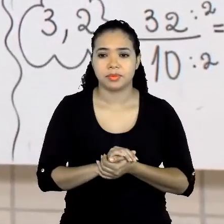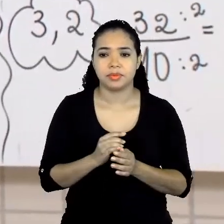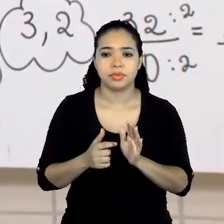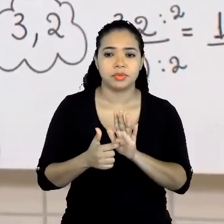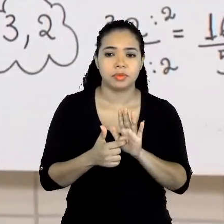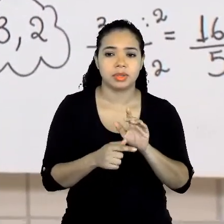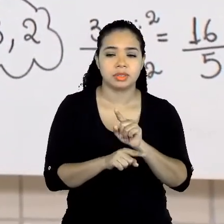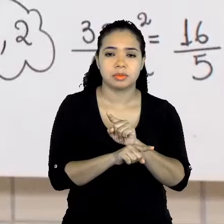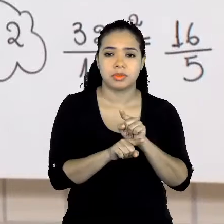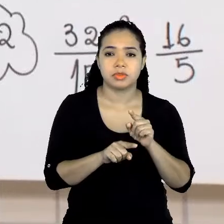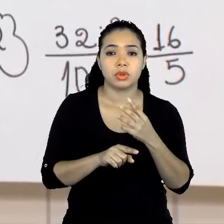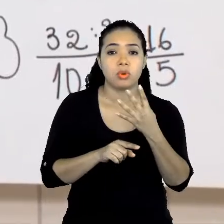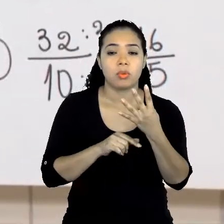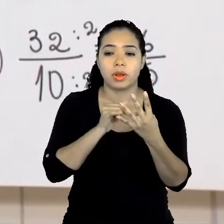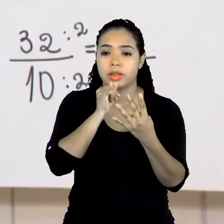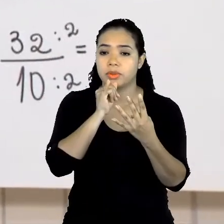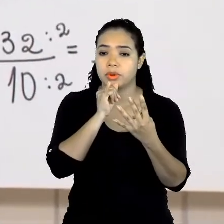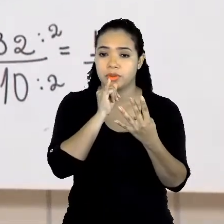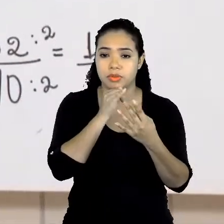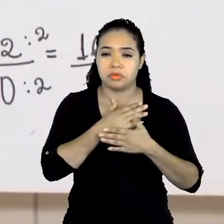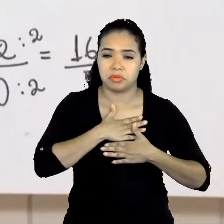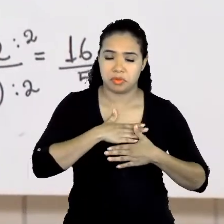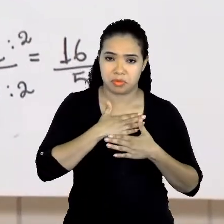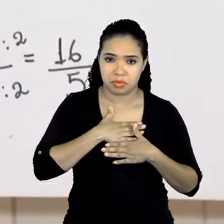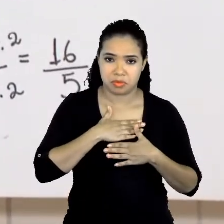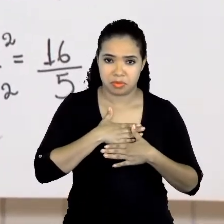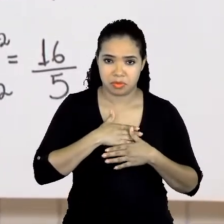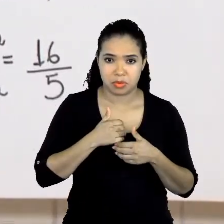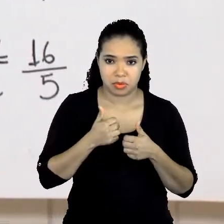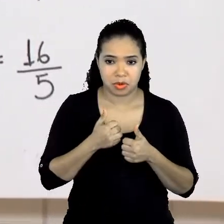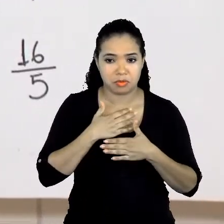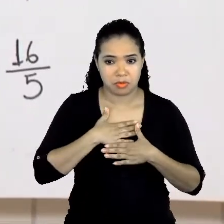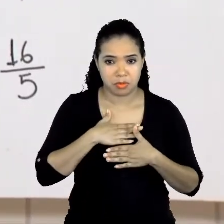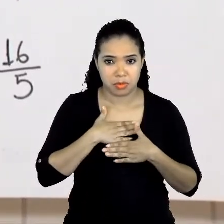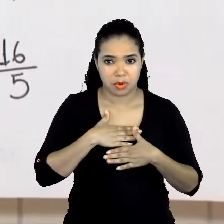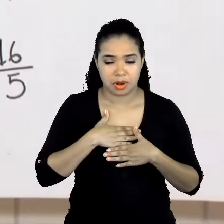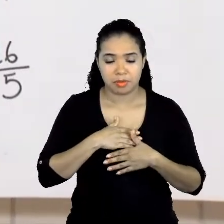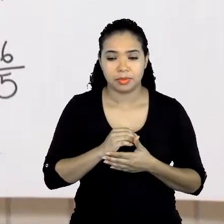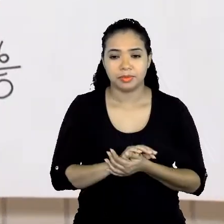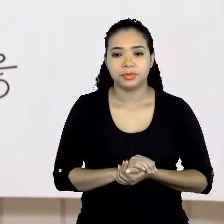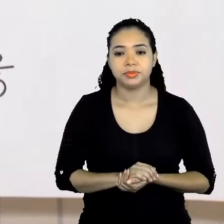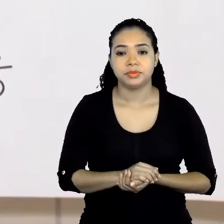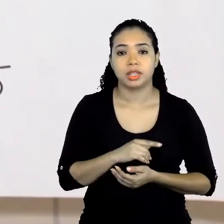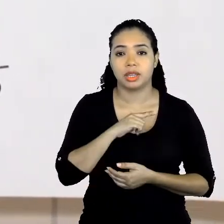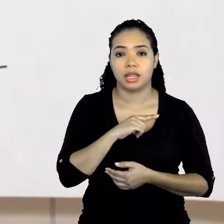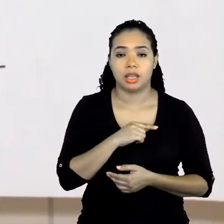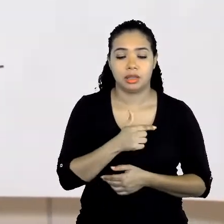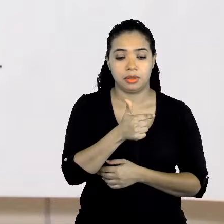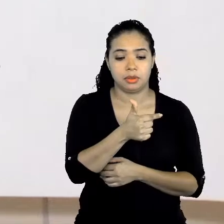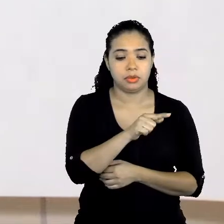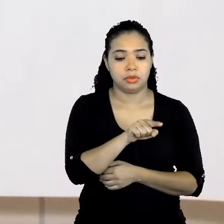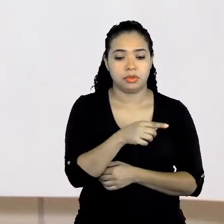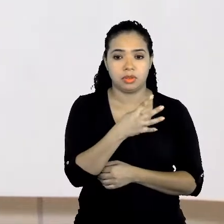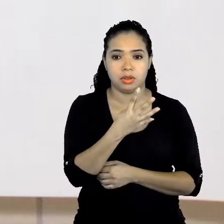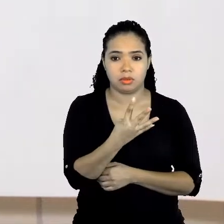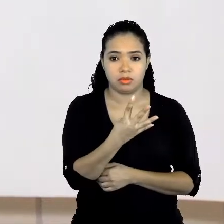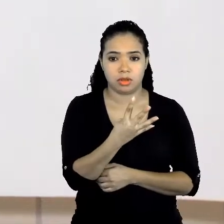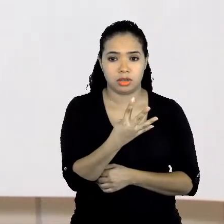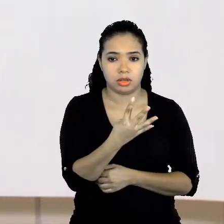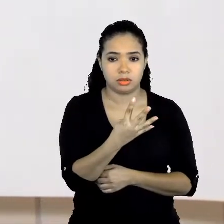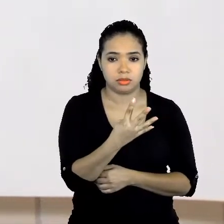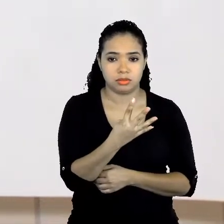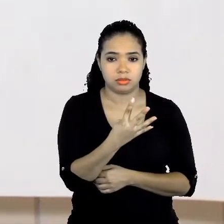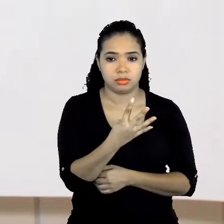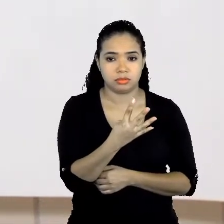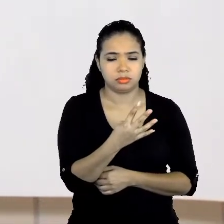4 exemplos, então vamos devagar, vamos devagar. Eu tenho aqui 2 inteiros e 4 décimos.